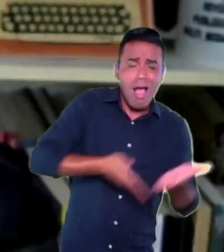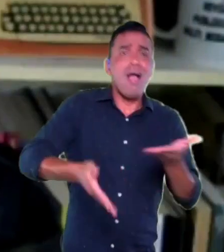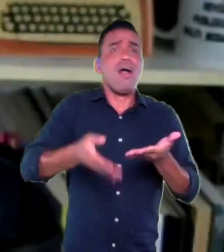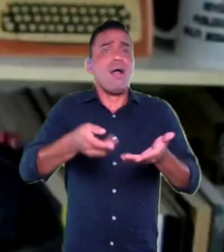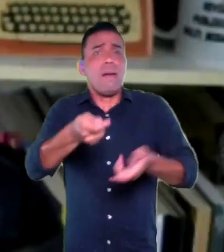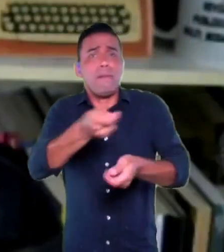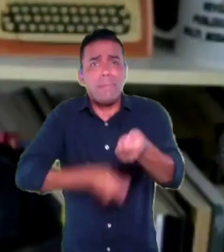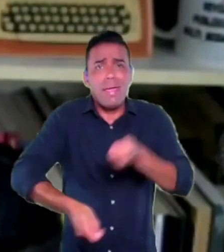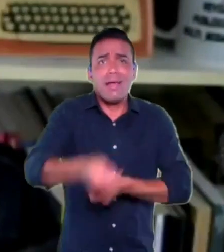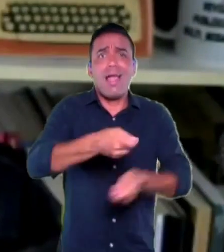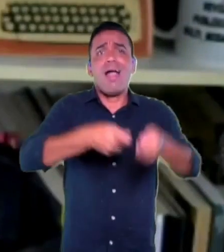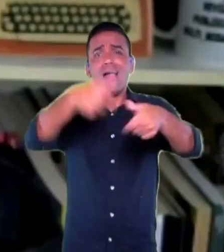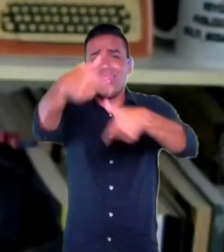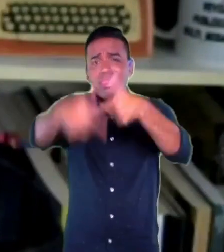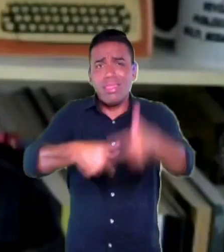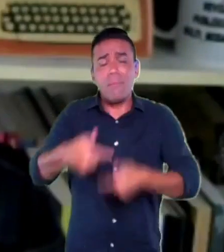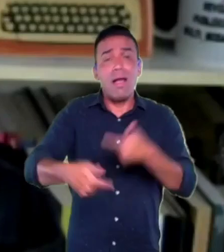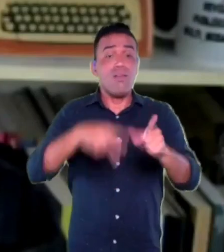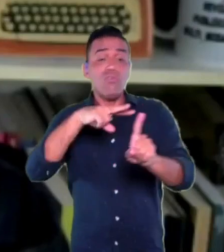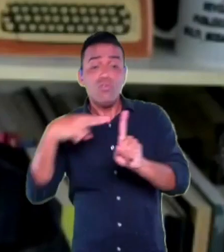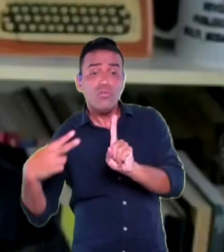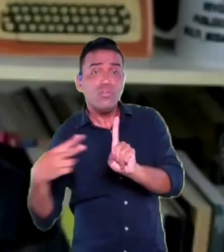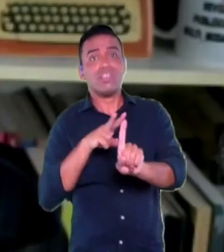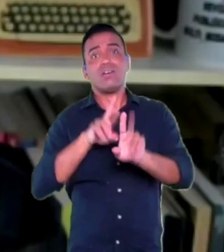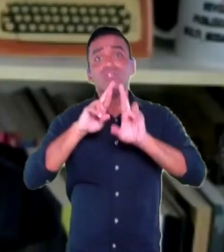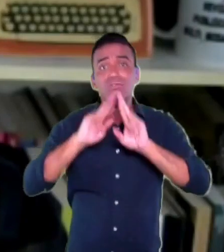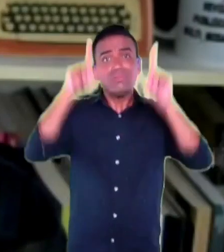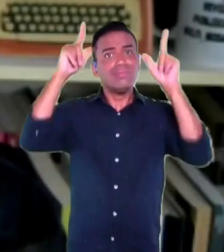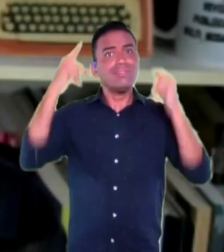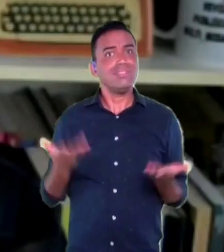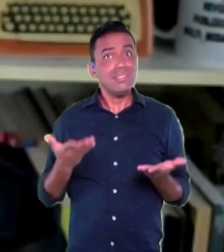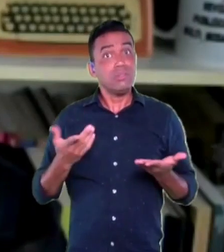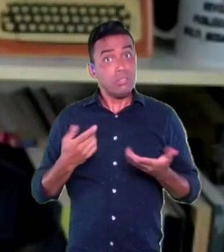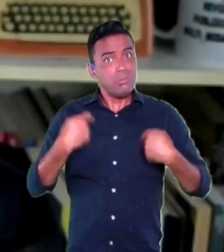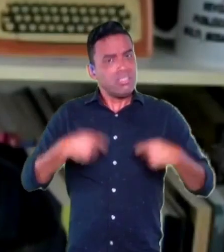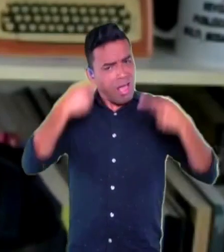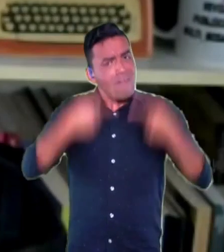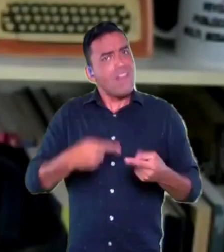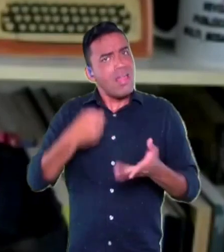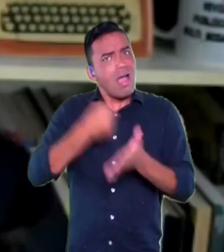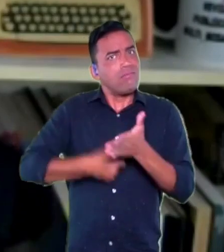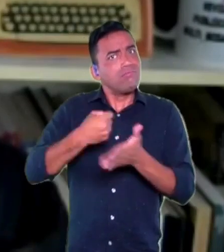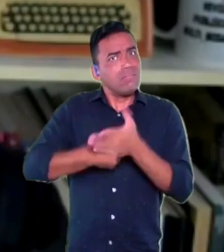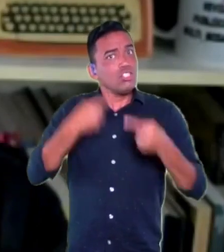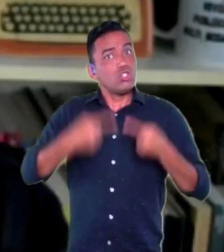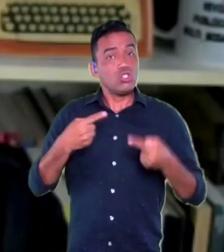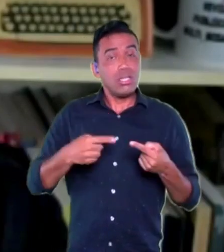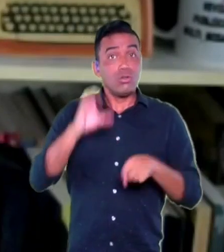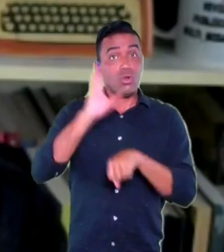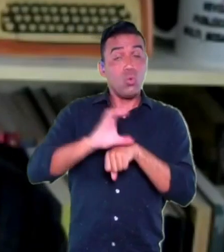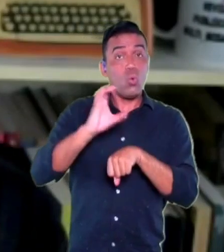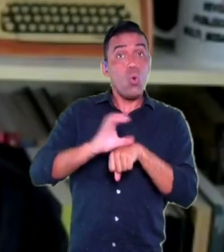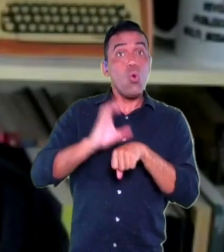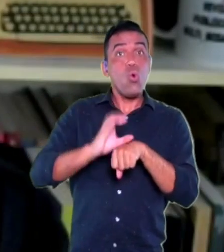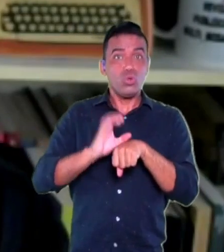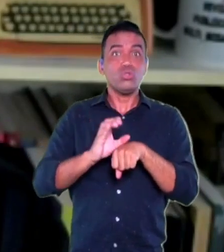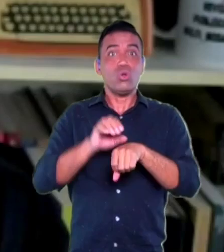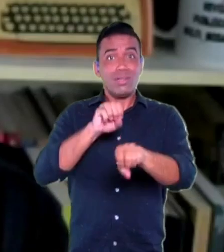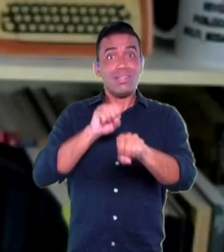é uma outra visão, né? A gente precisa enfrentar discussões que o curso de licenciatura não